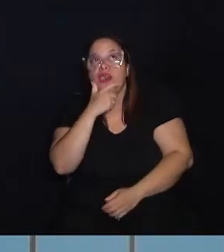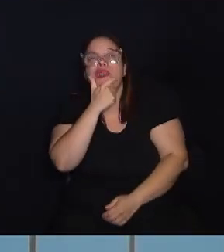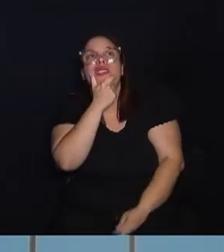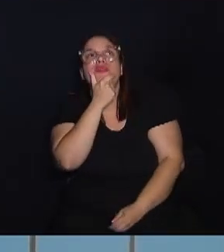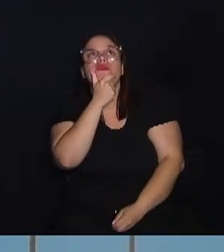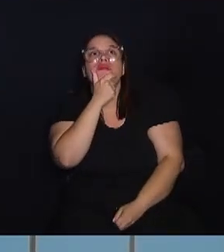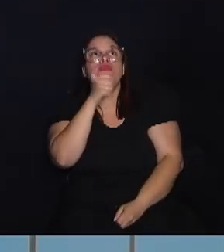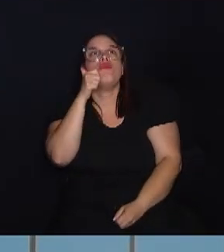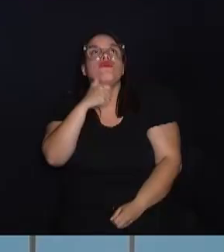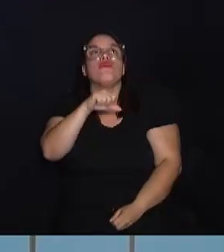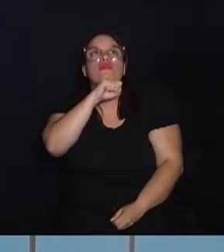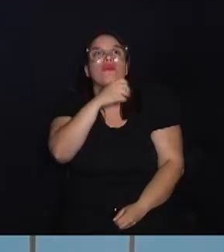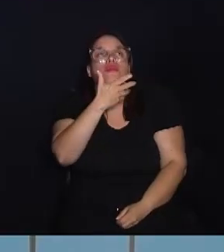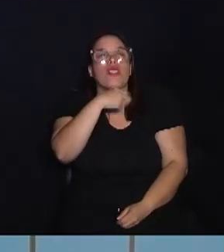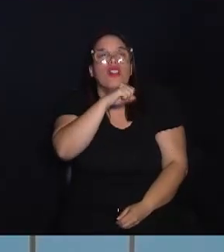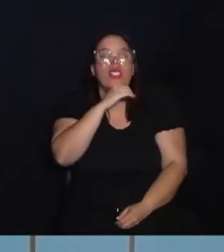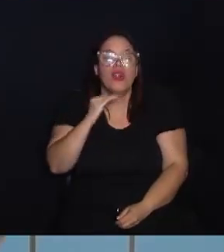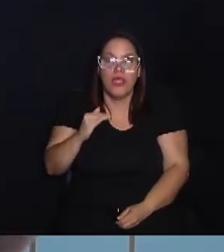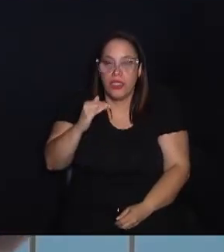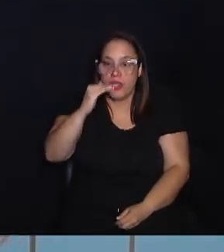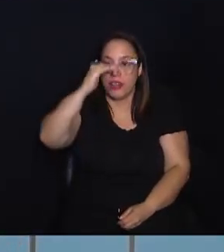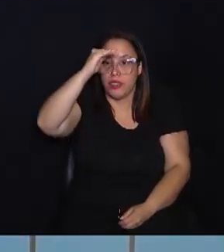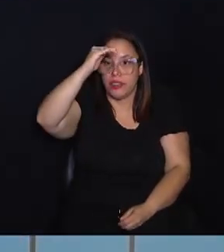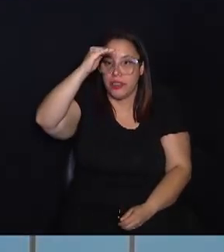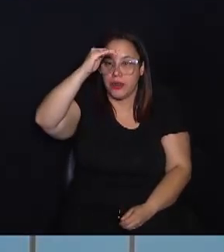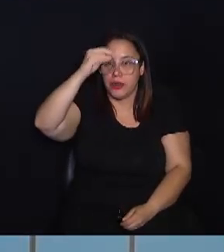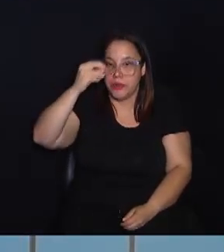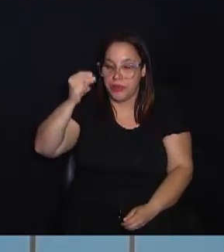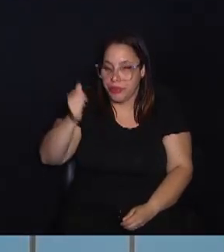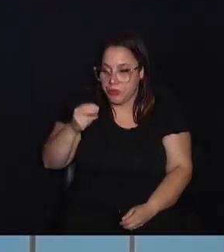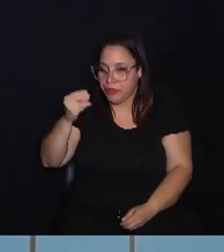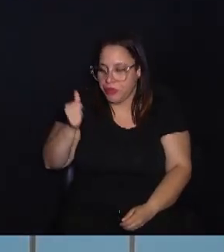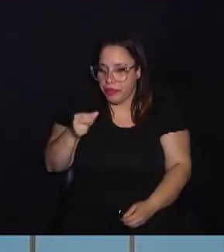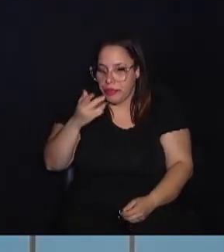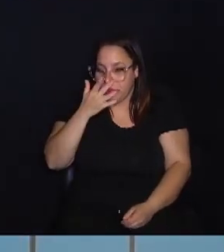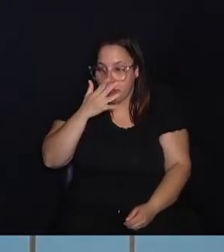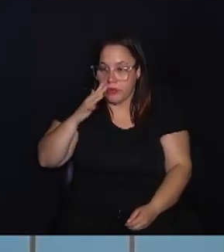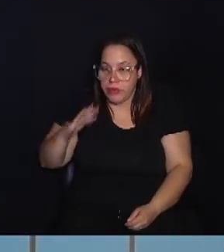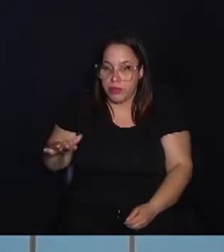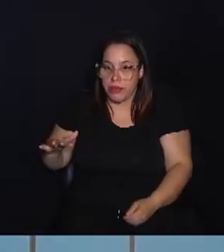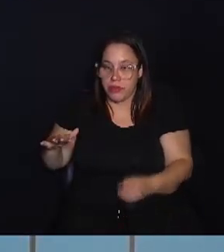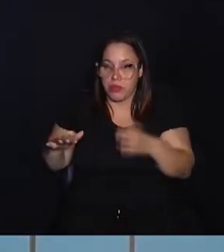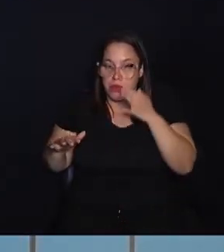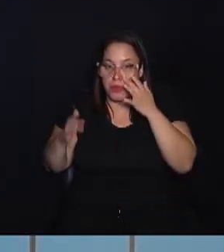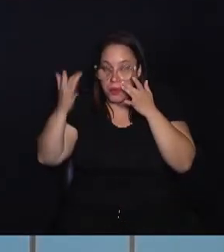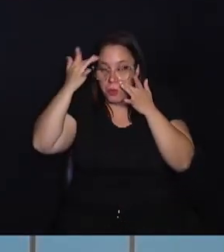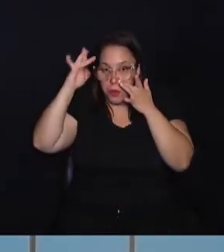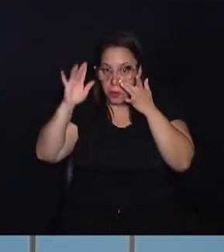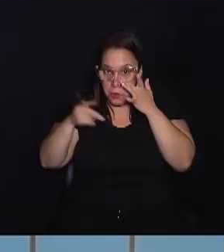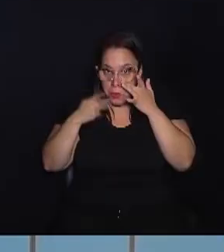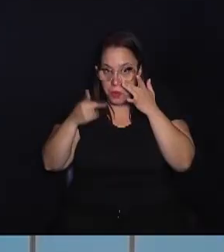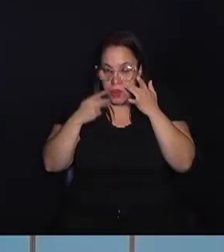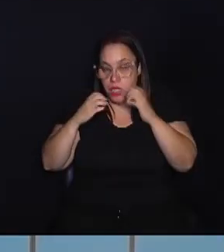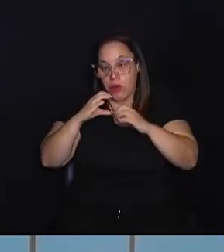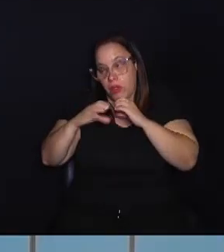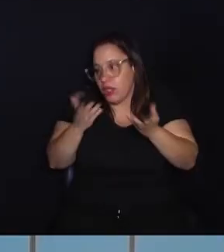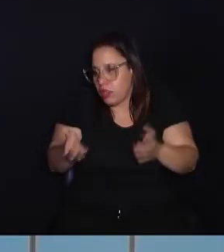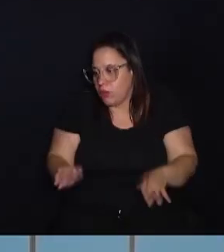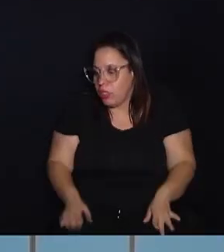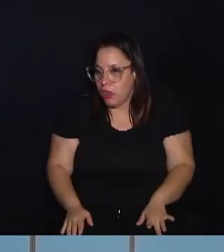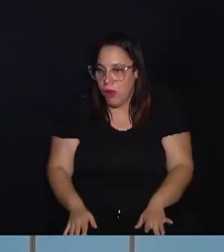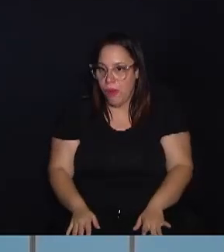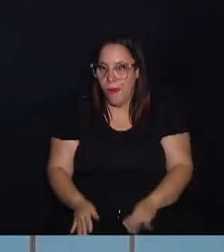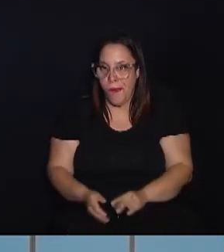pais precisam desenvolver muito, desde pequenininho, mesmo que o filho não saiba falar, é a comunicação.